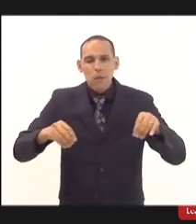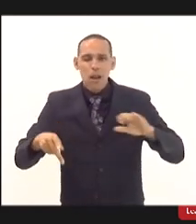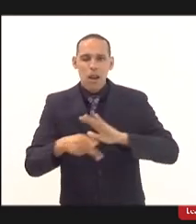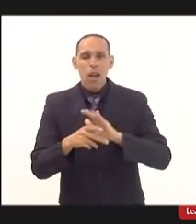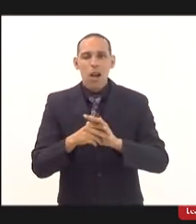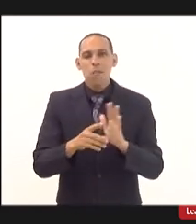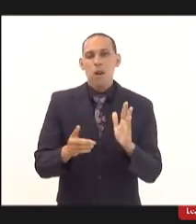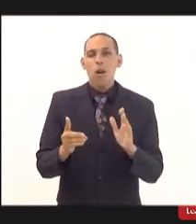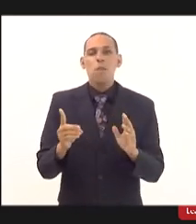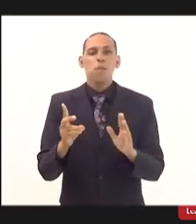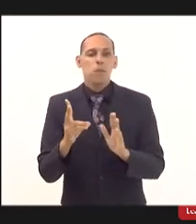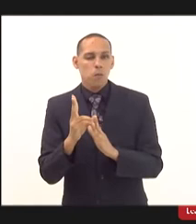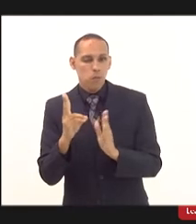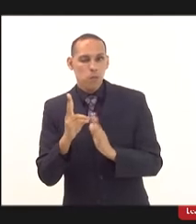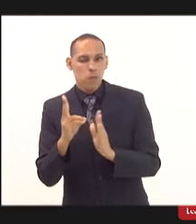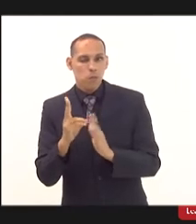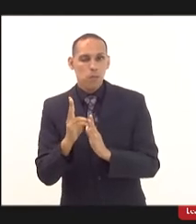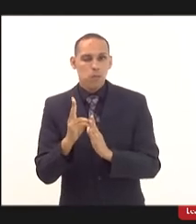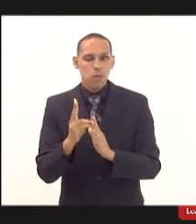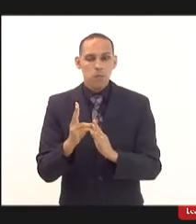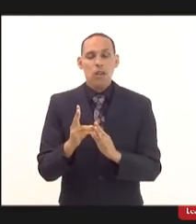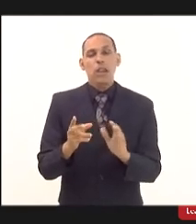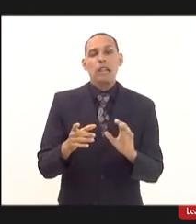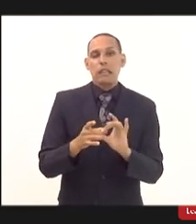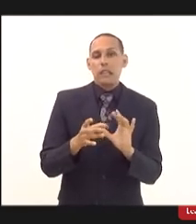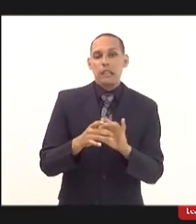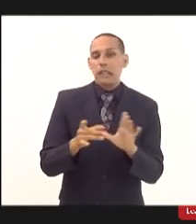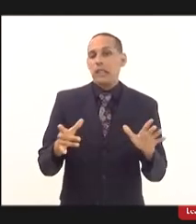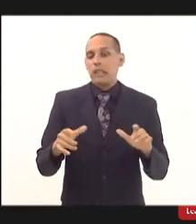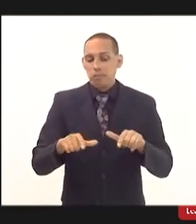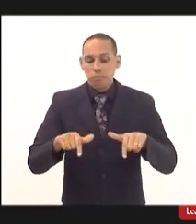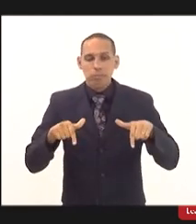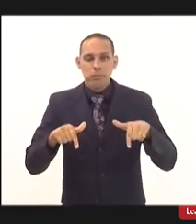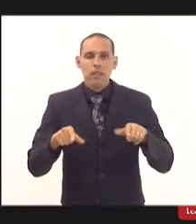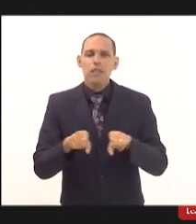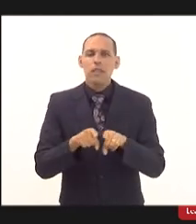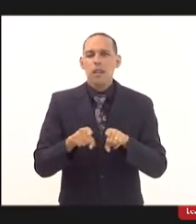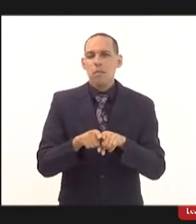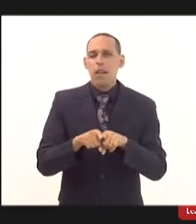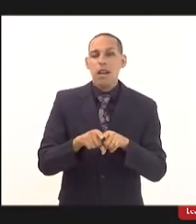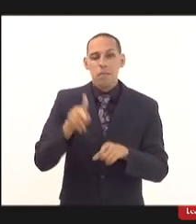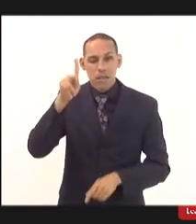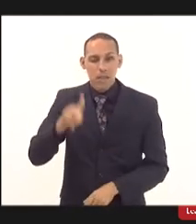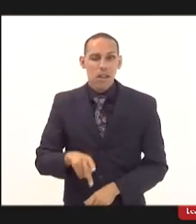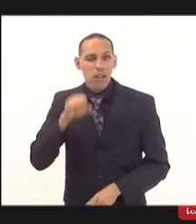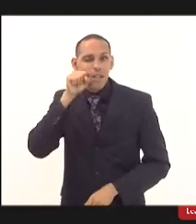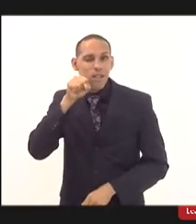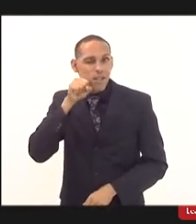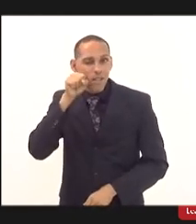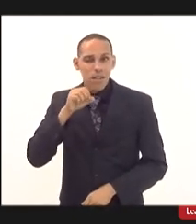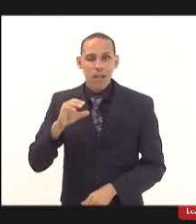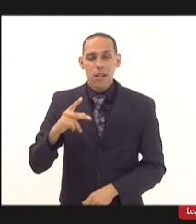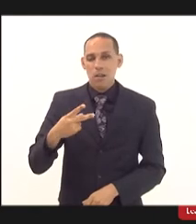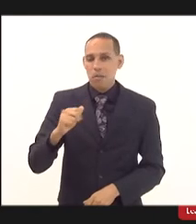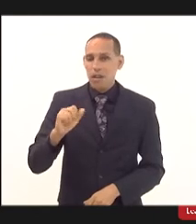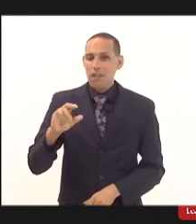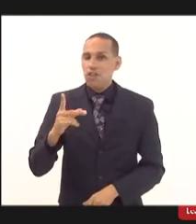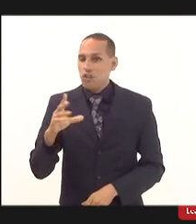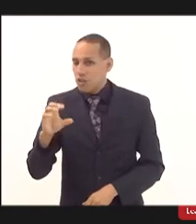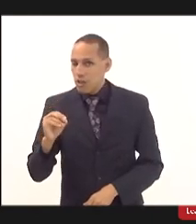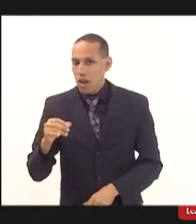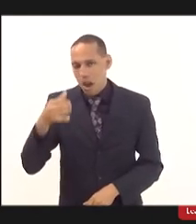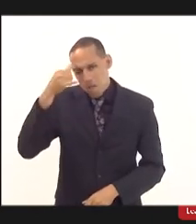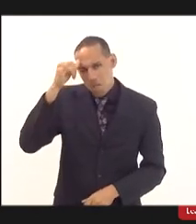licenciamento e ontem com o presidente do senado parecia conseguimos muita coisa não vai passar a boiada no